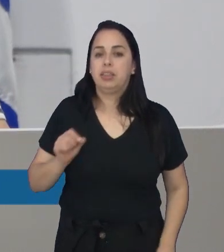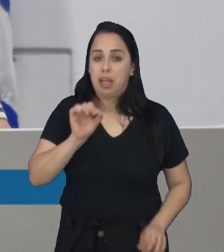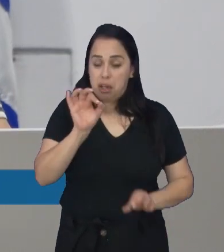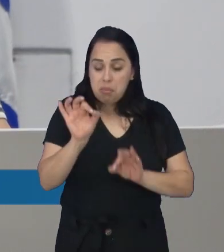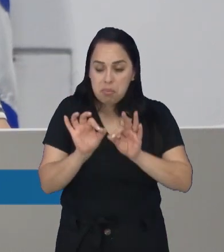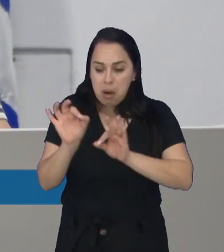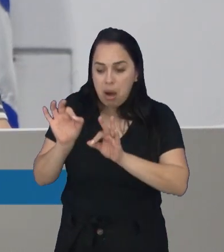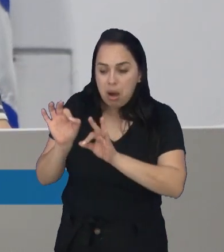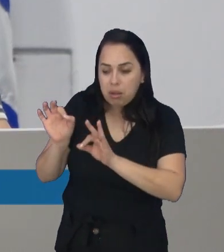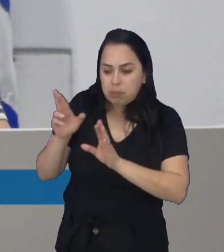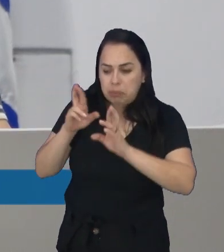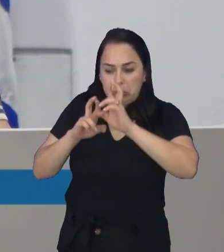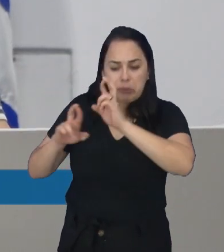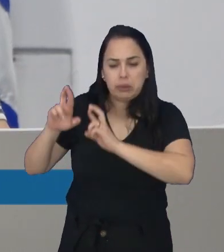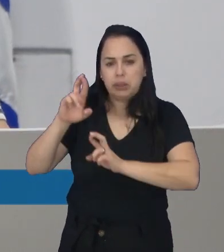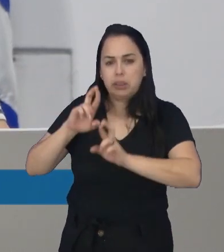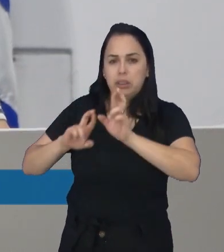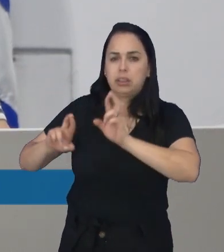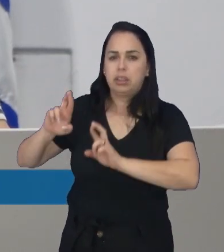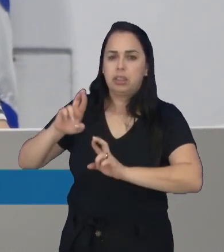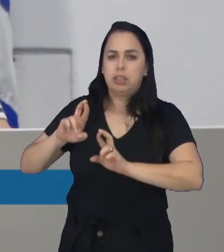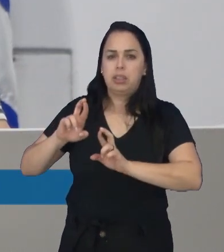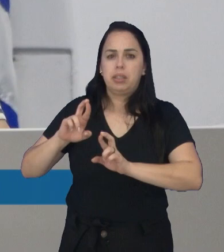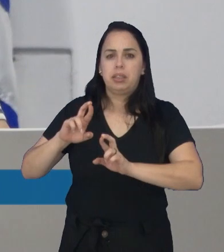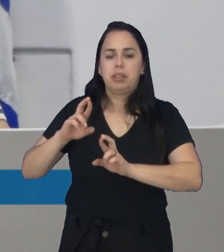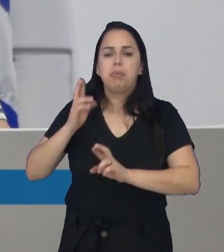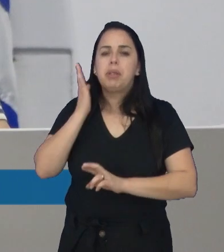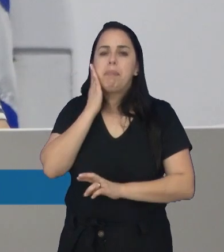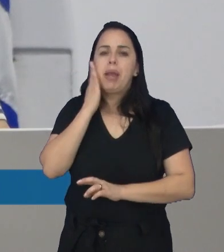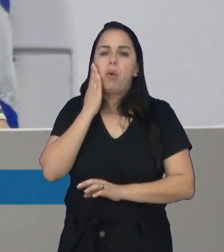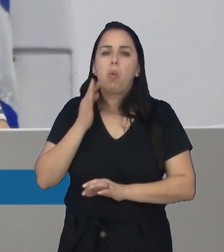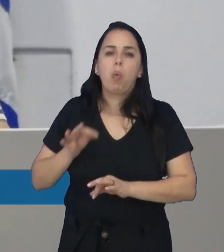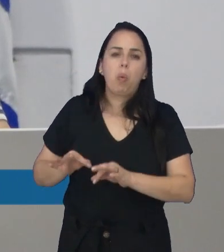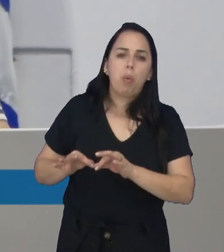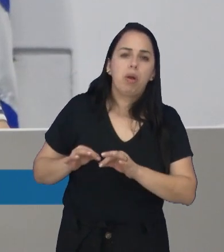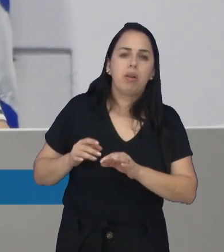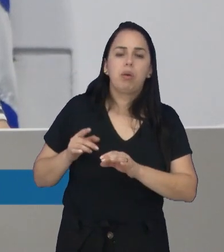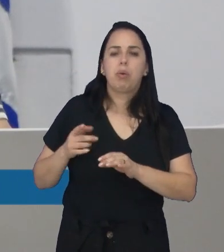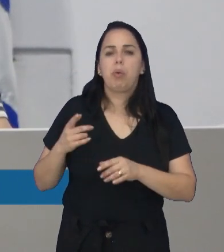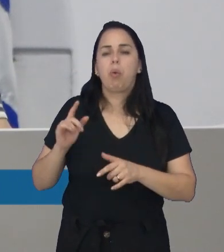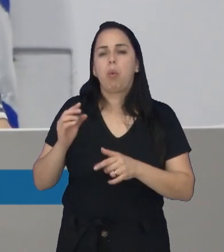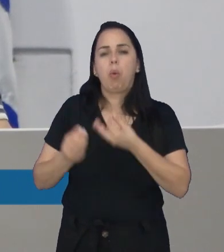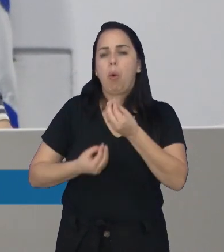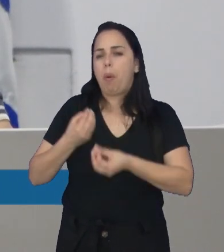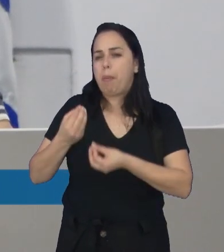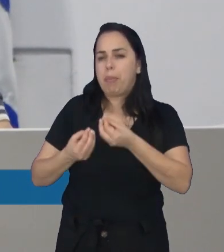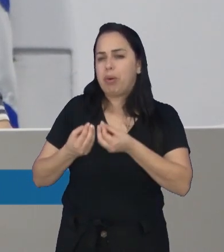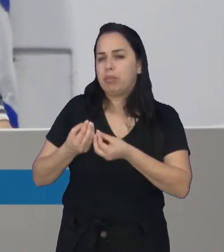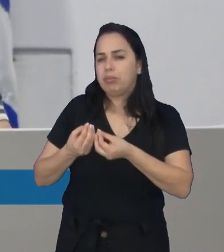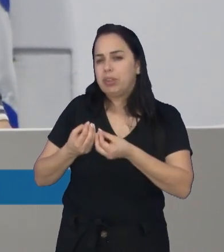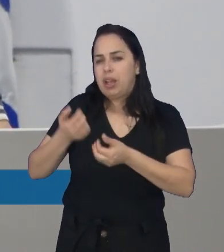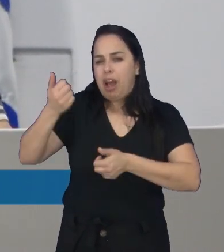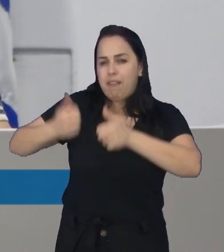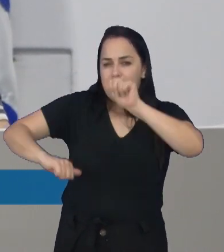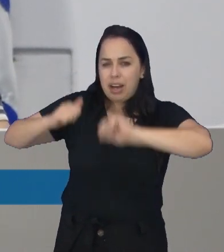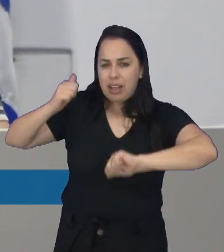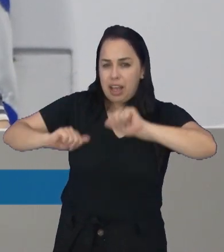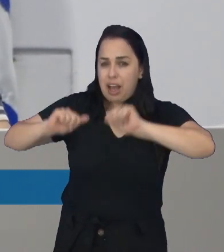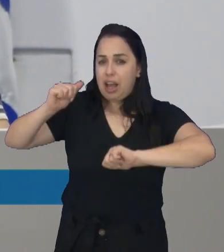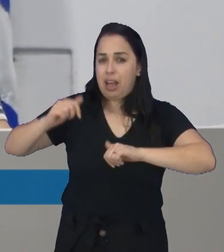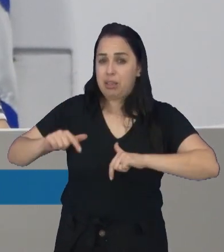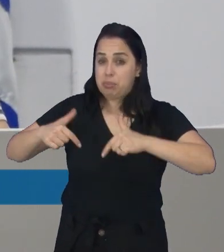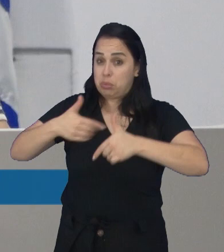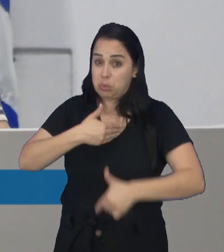diretor e a ideia do monitoramento é realmente medir mensurar a eficiência da política o próximo plano diretor vai estar em 2028